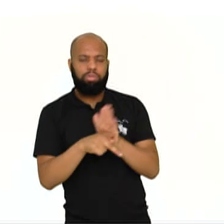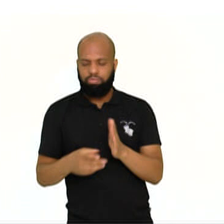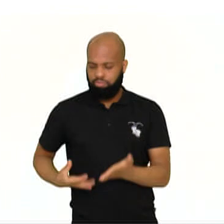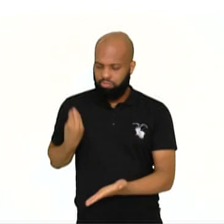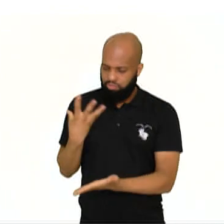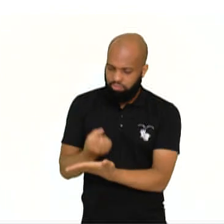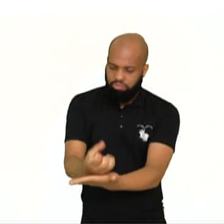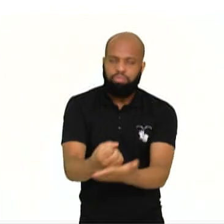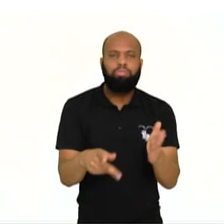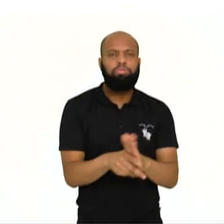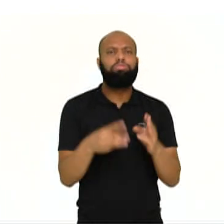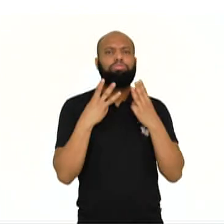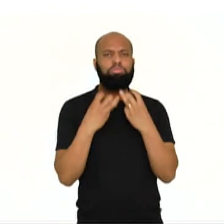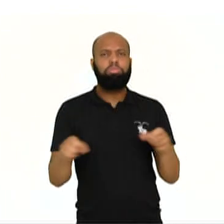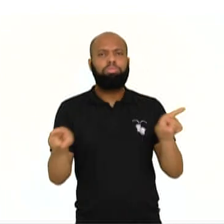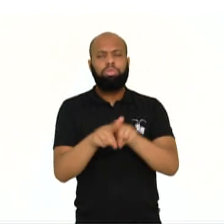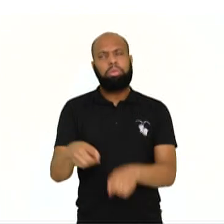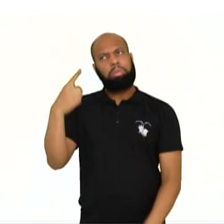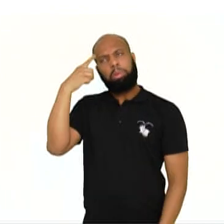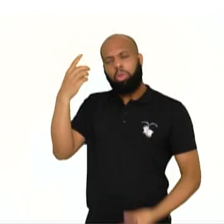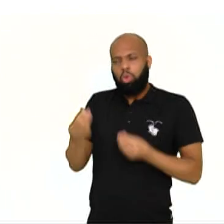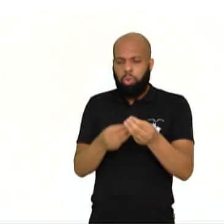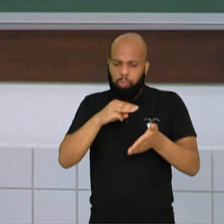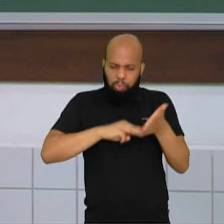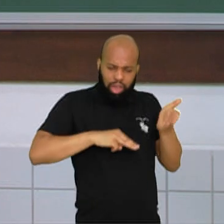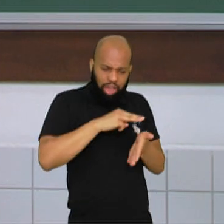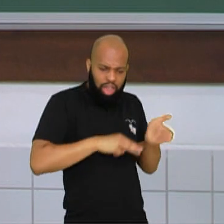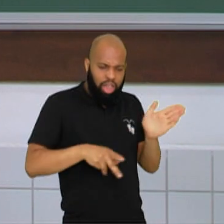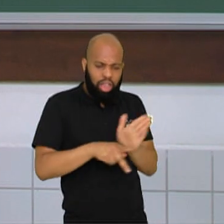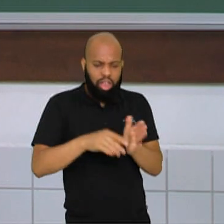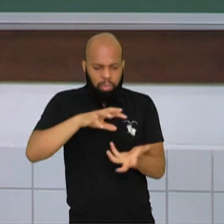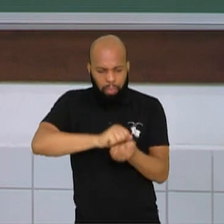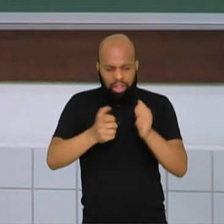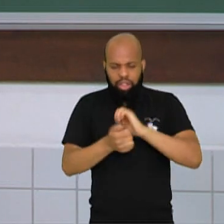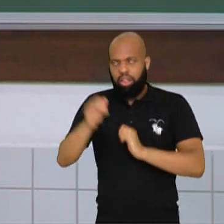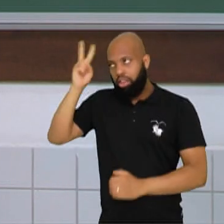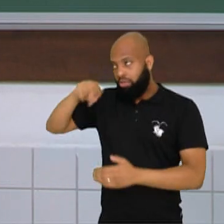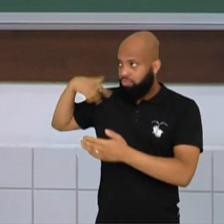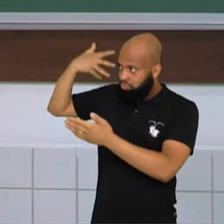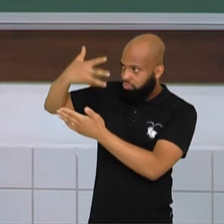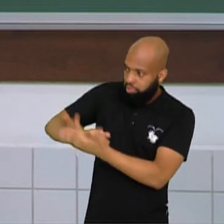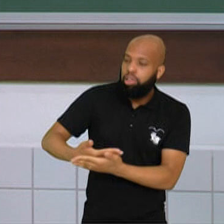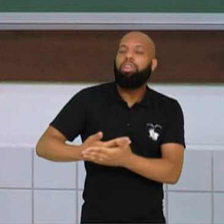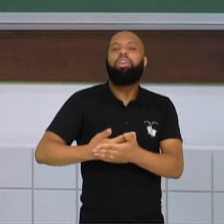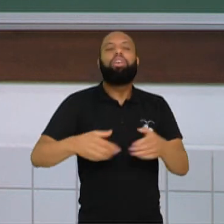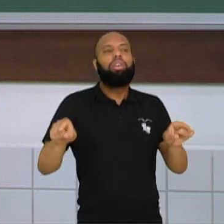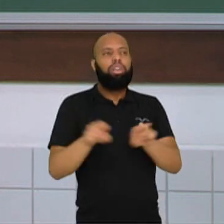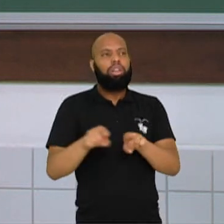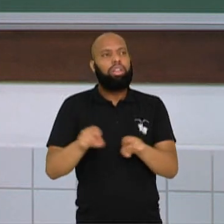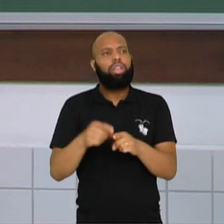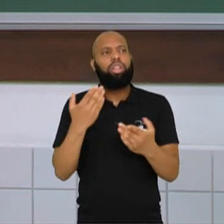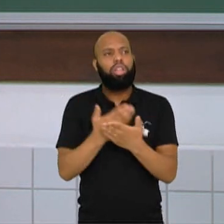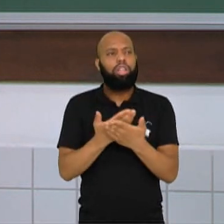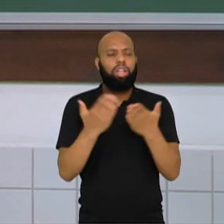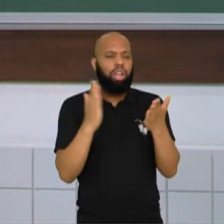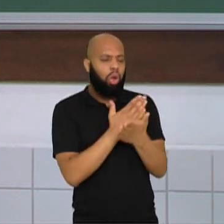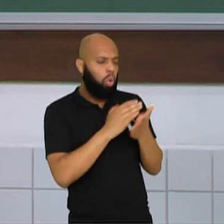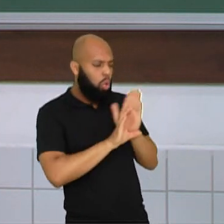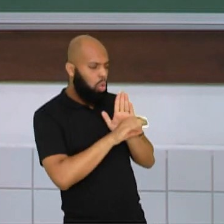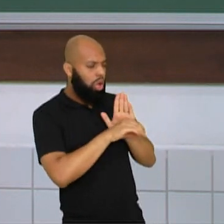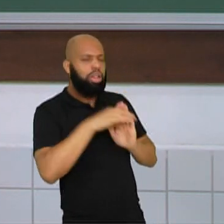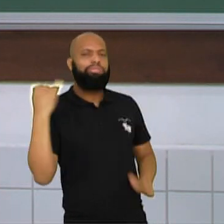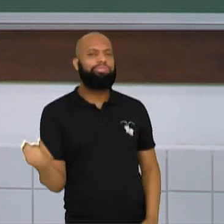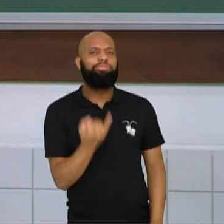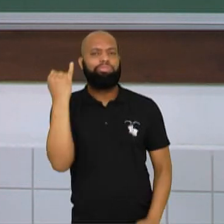de Marx, pensamos também o seu método materialismo histórico dialético, pensamos alguns conceitos importantes